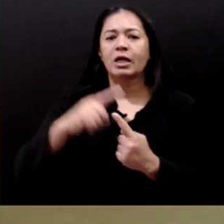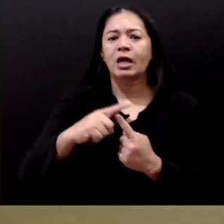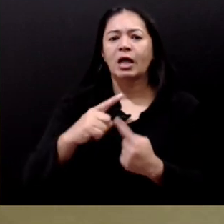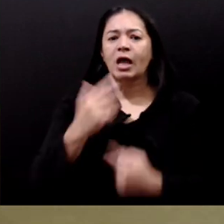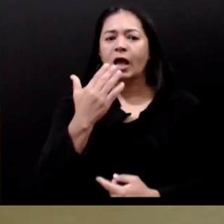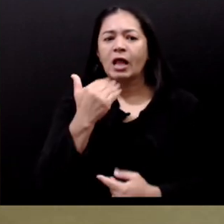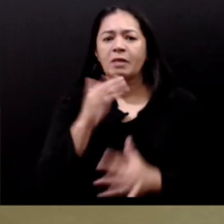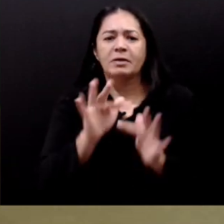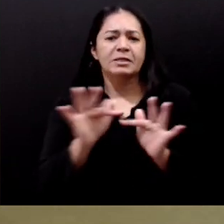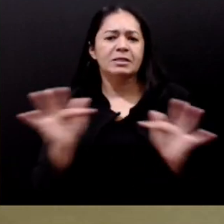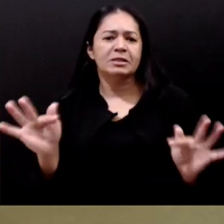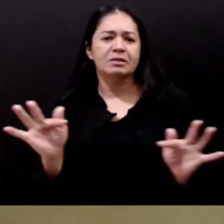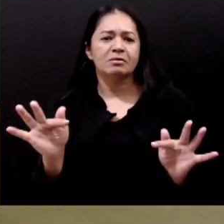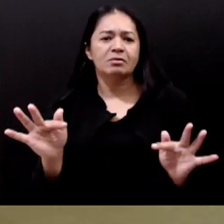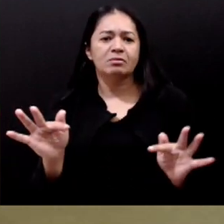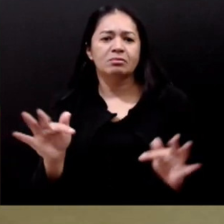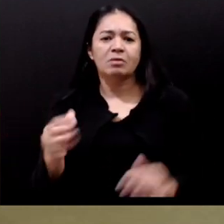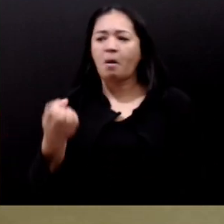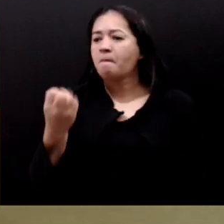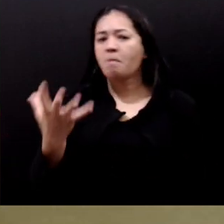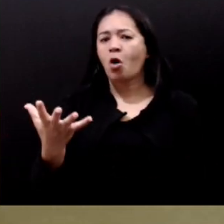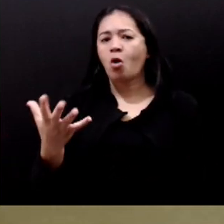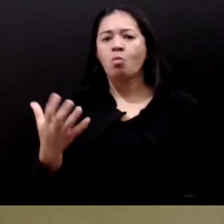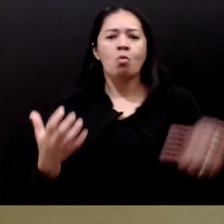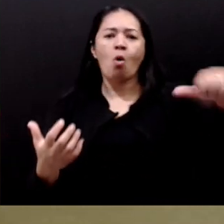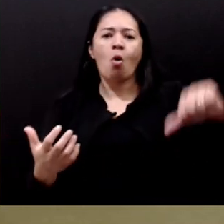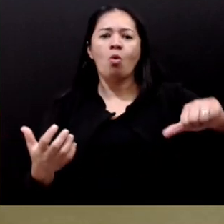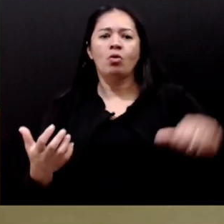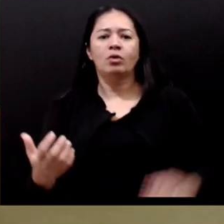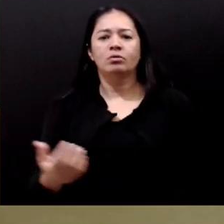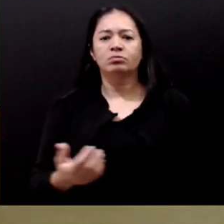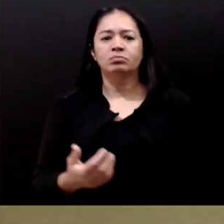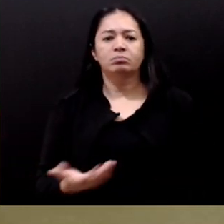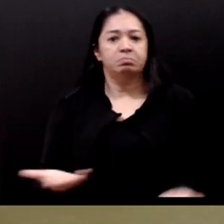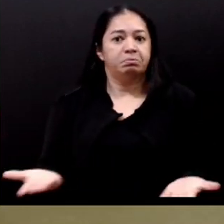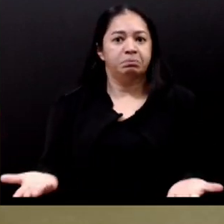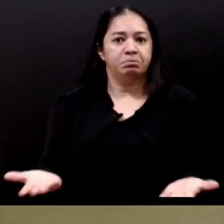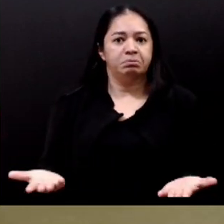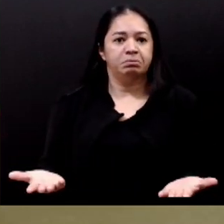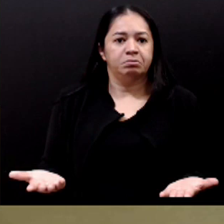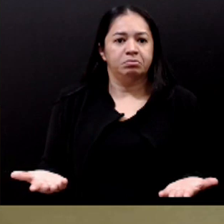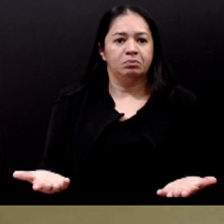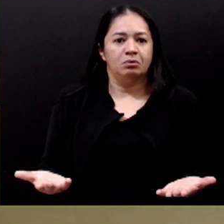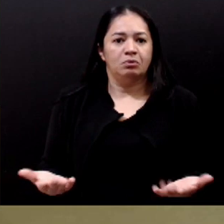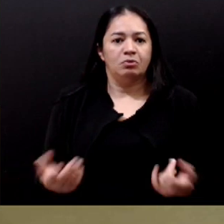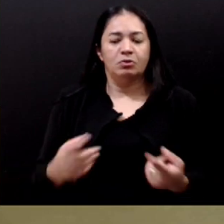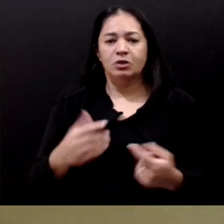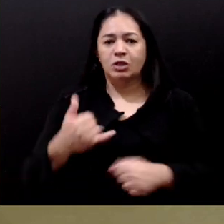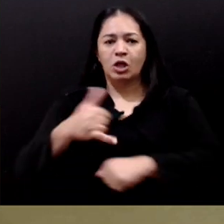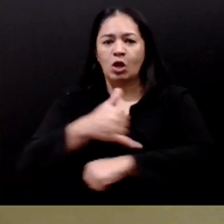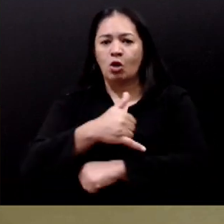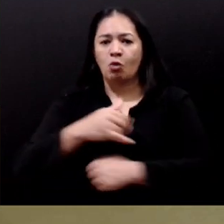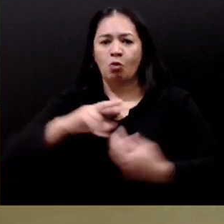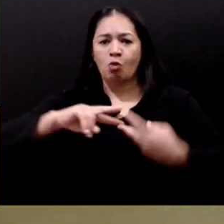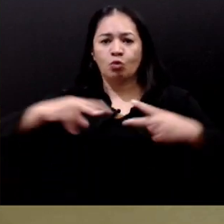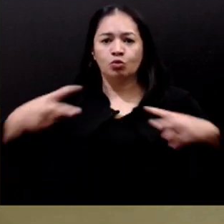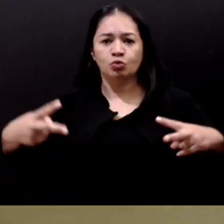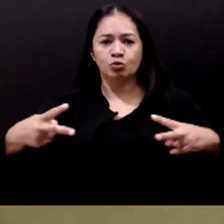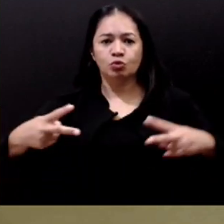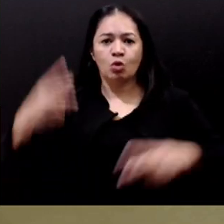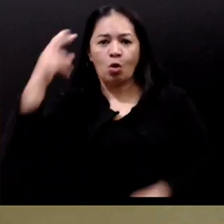diz bons ou ruins, não tem meio termo, ignorando fatores como cultura, genética, contexto social